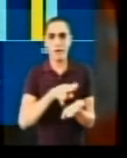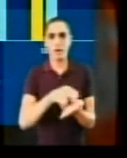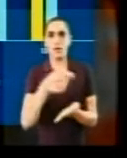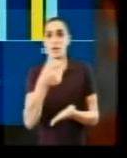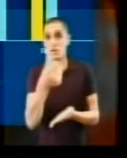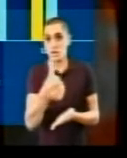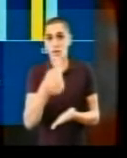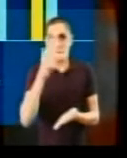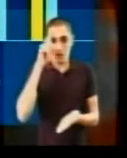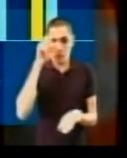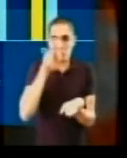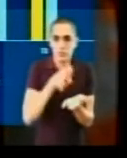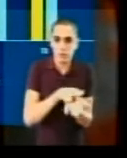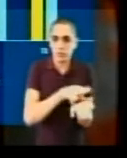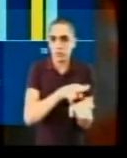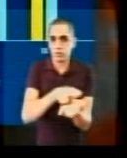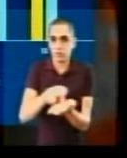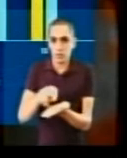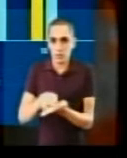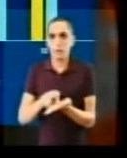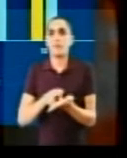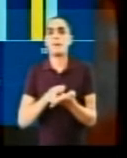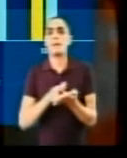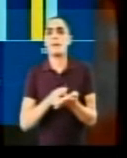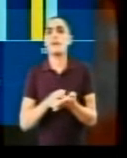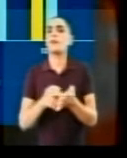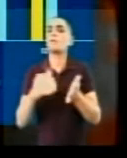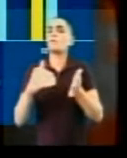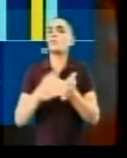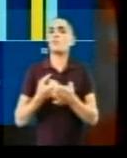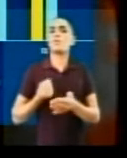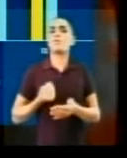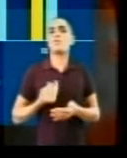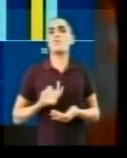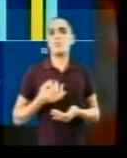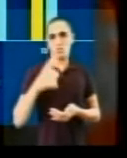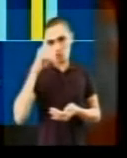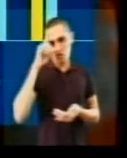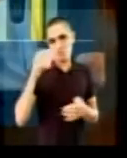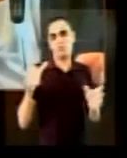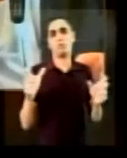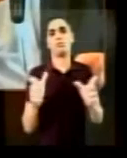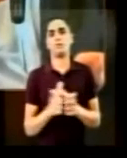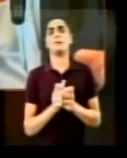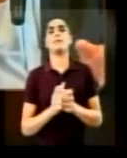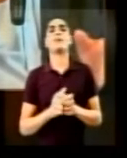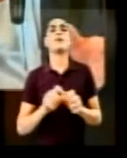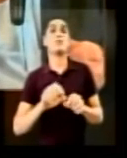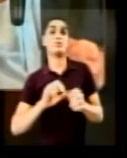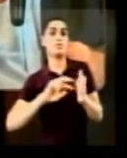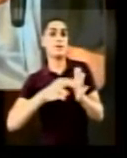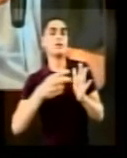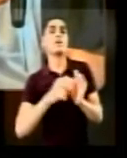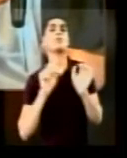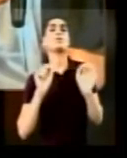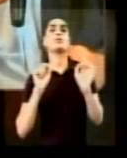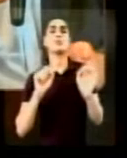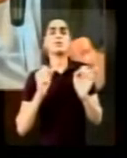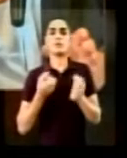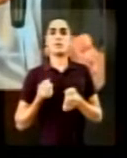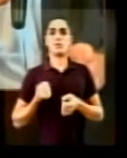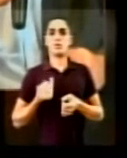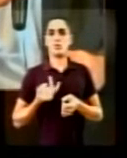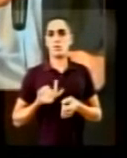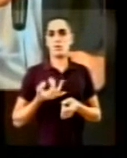menores. Ou seja, de paciente que contraiu a doença e foi a óbito, em uma semana